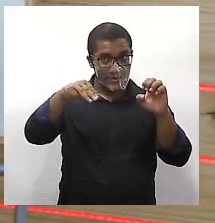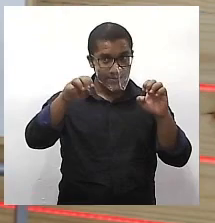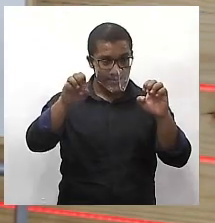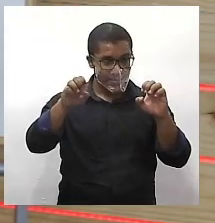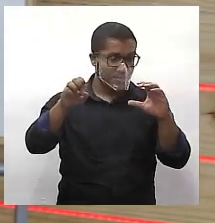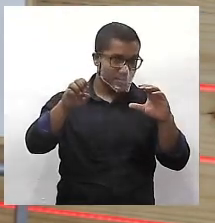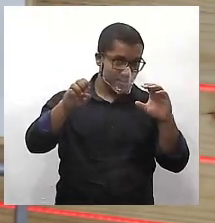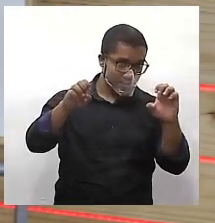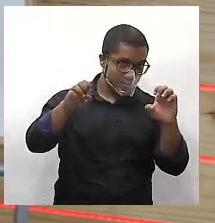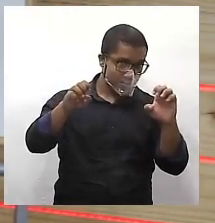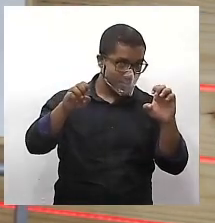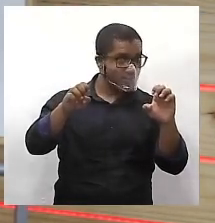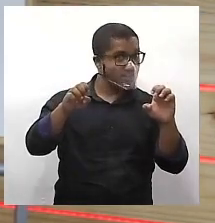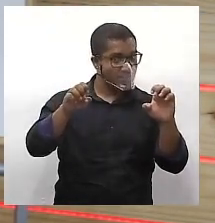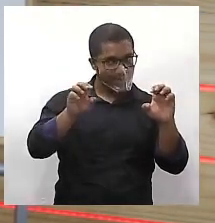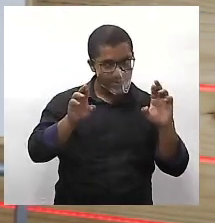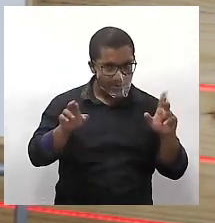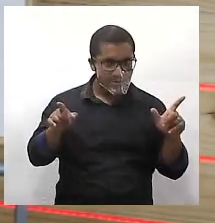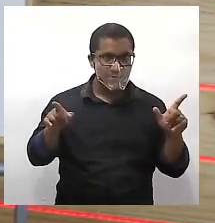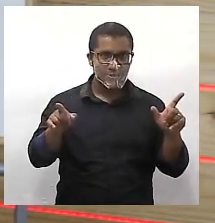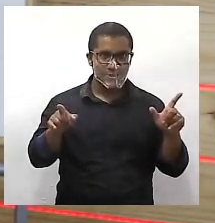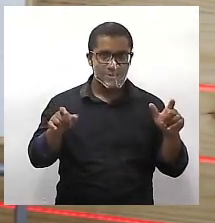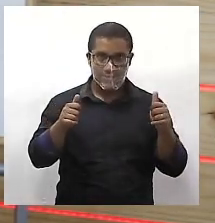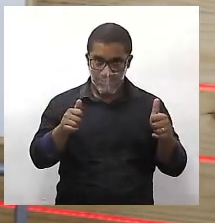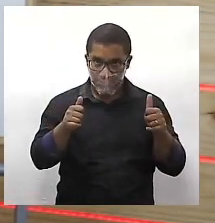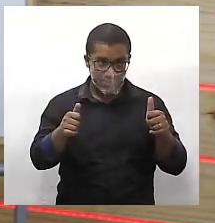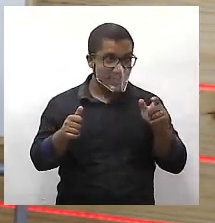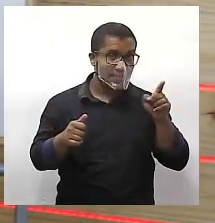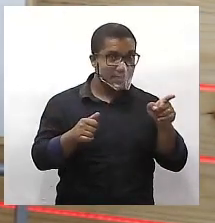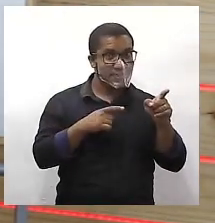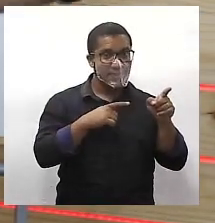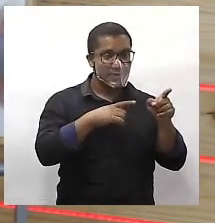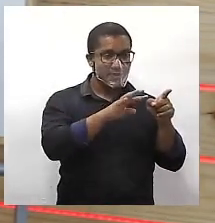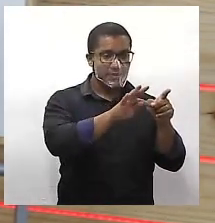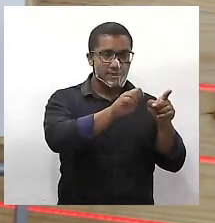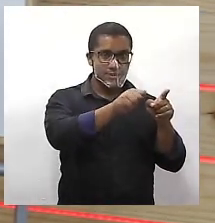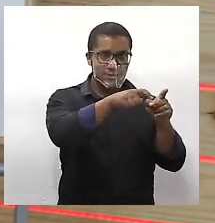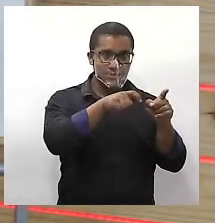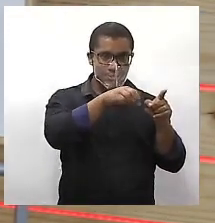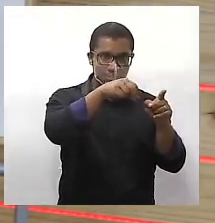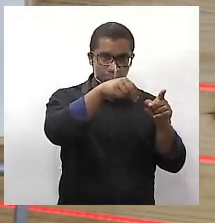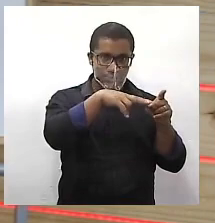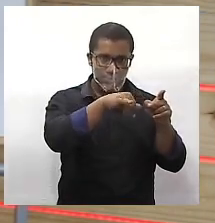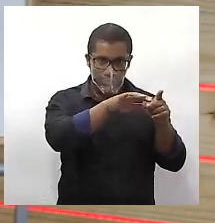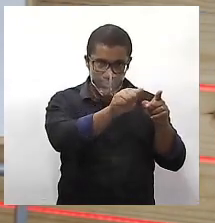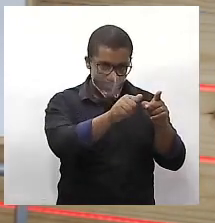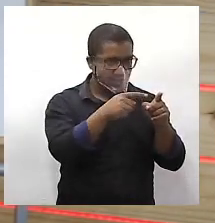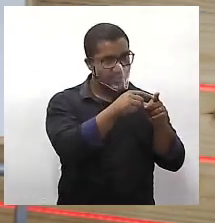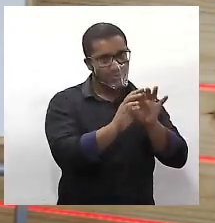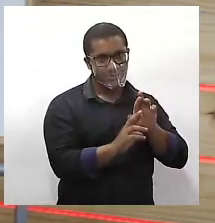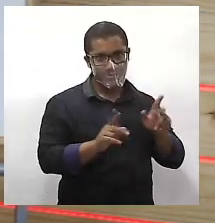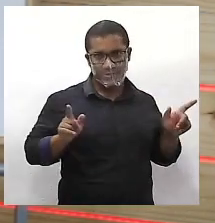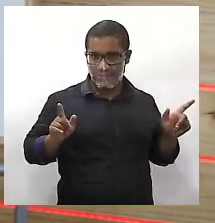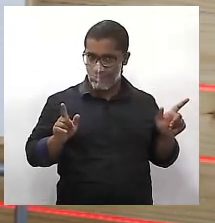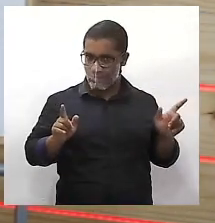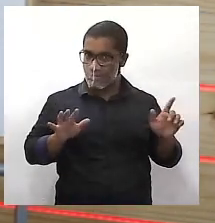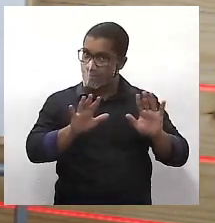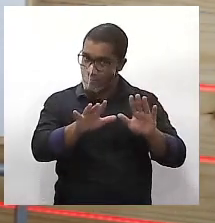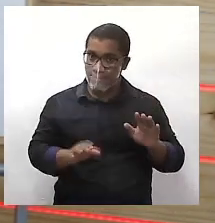indivíduo. Espécie é lá da taxonomia, não tem nada a ver com ecologia. Espécime é o nome do